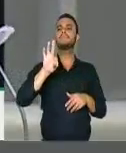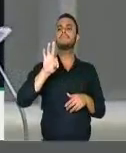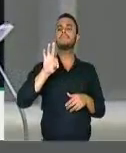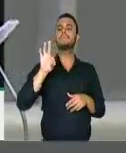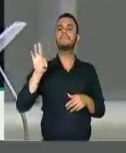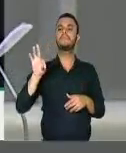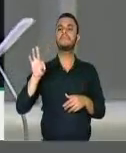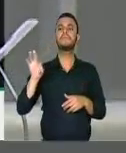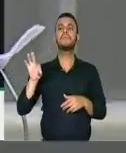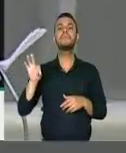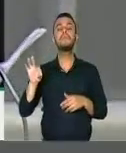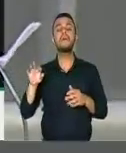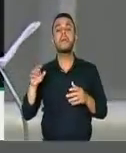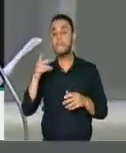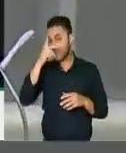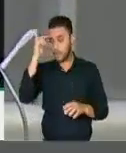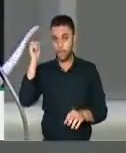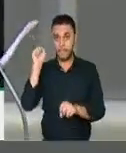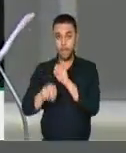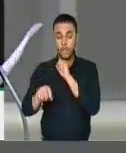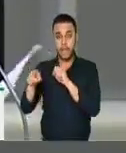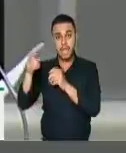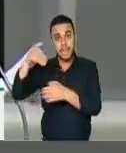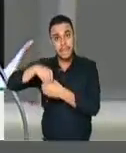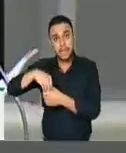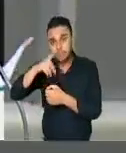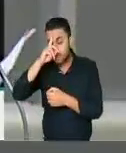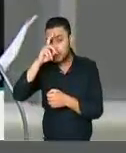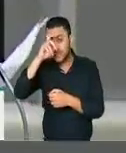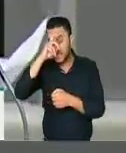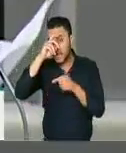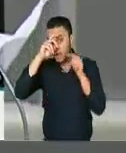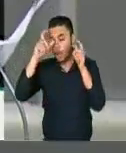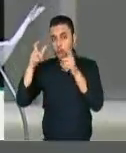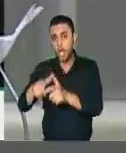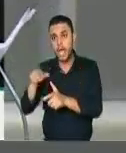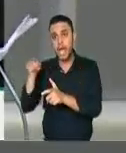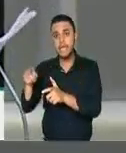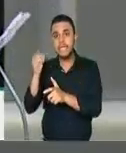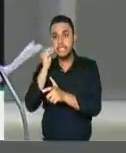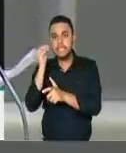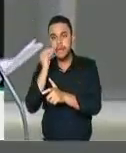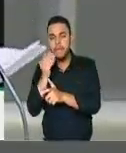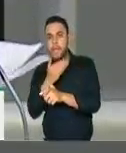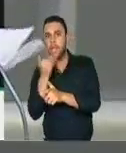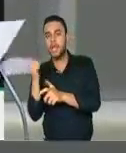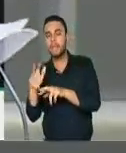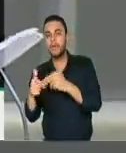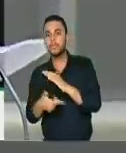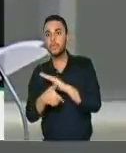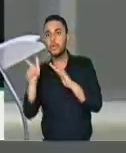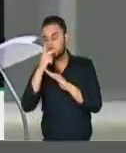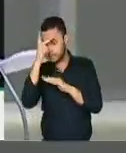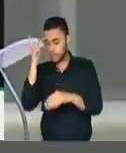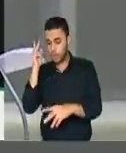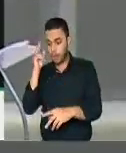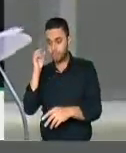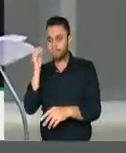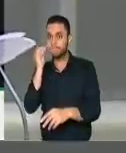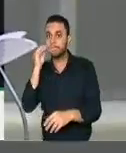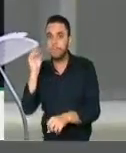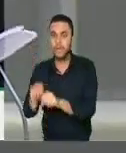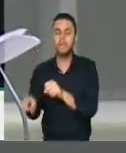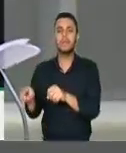foi assassinado no hospital, onde se recuperava de outro atentado. 10